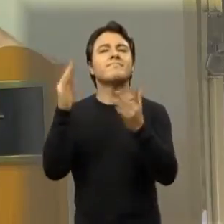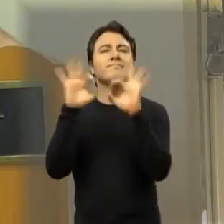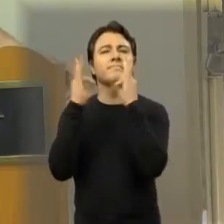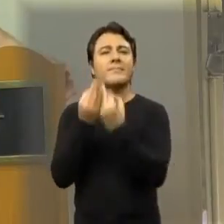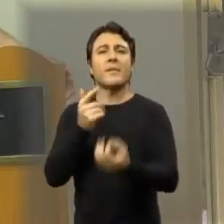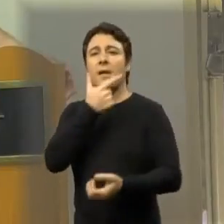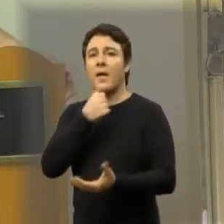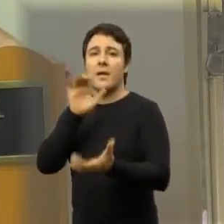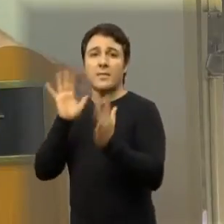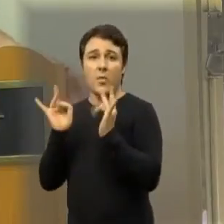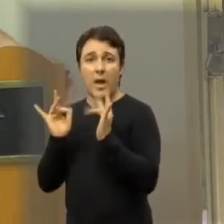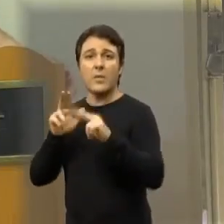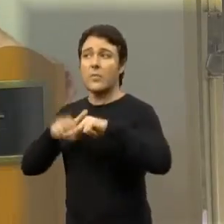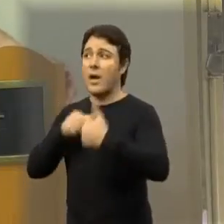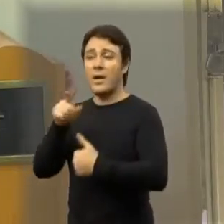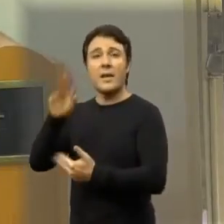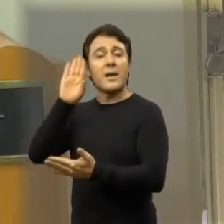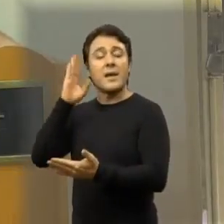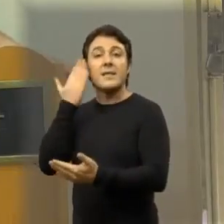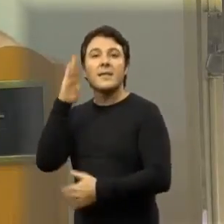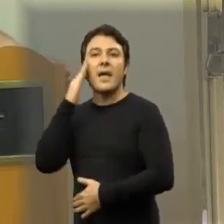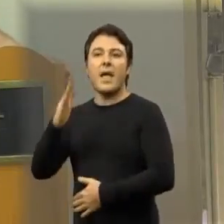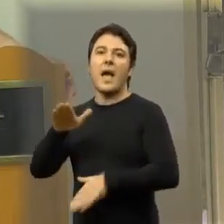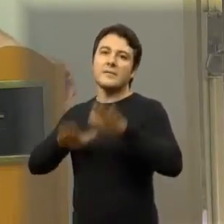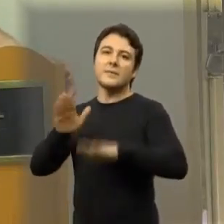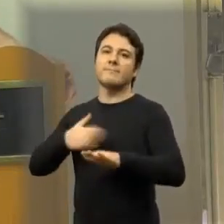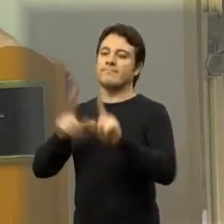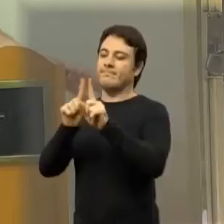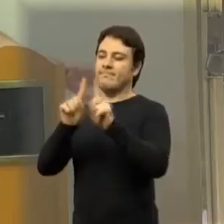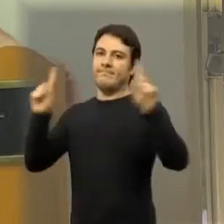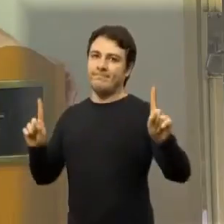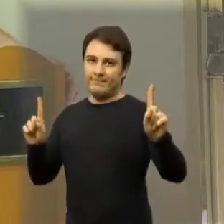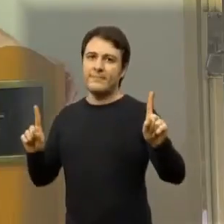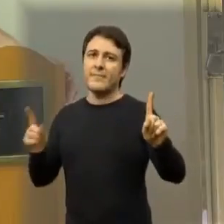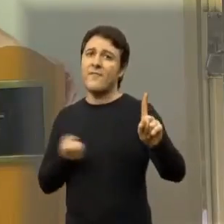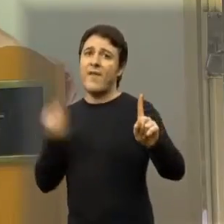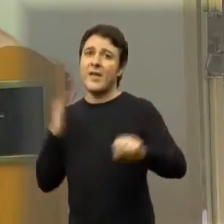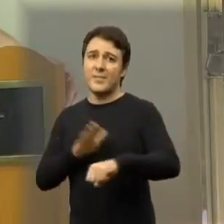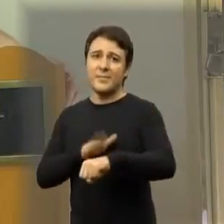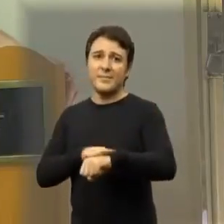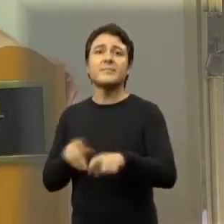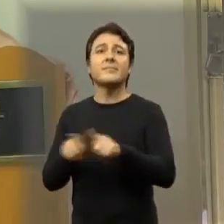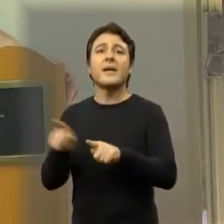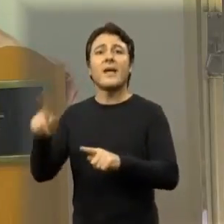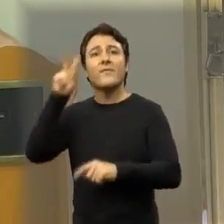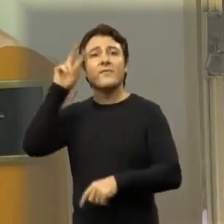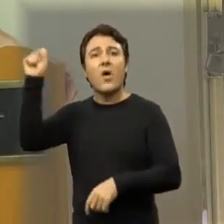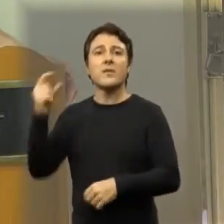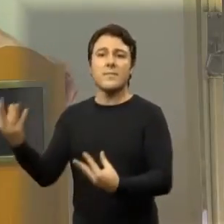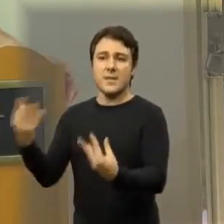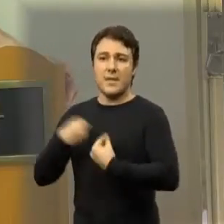família, ao meu namorado, por ter compreendido a minha ausência física em muitos momentos e pela força que me